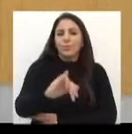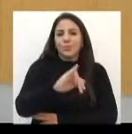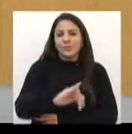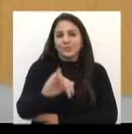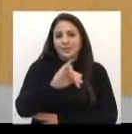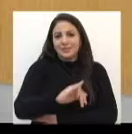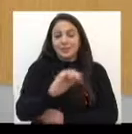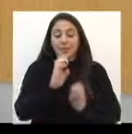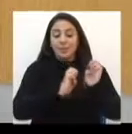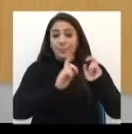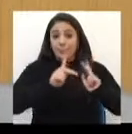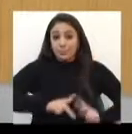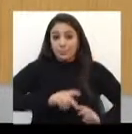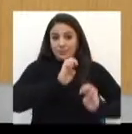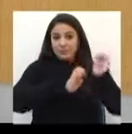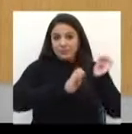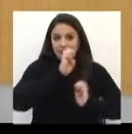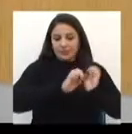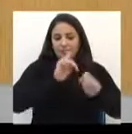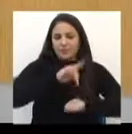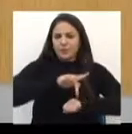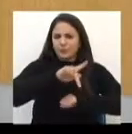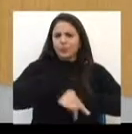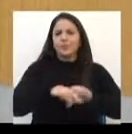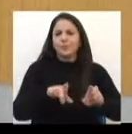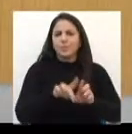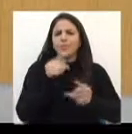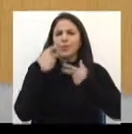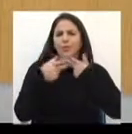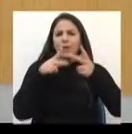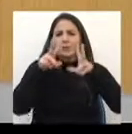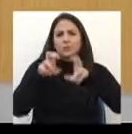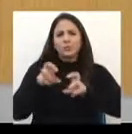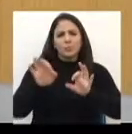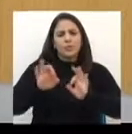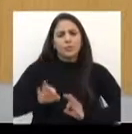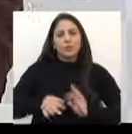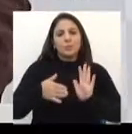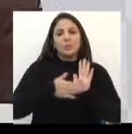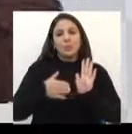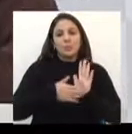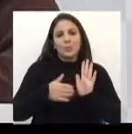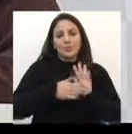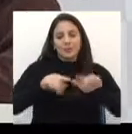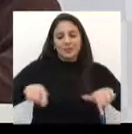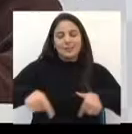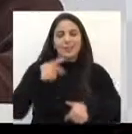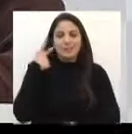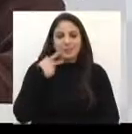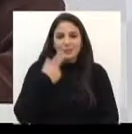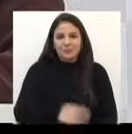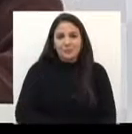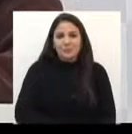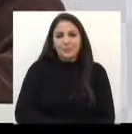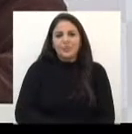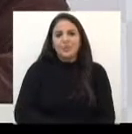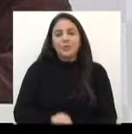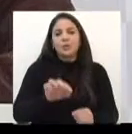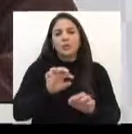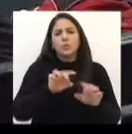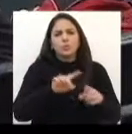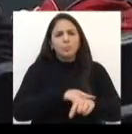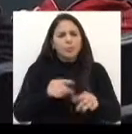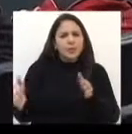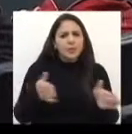empresários passo-fundenses e falou sobre projetos propostos por seu gabinete. Durante seu tempo regimental, o